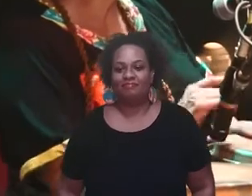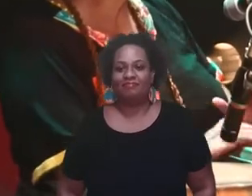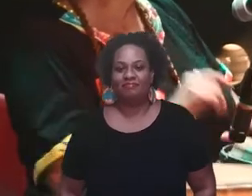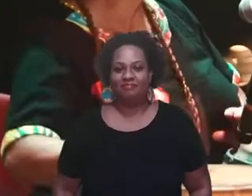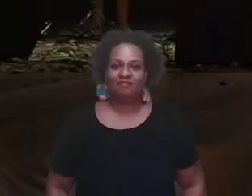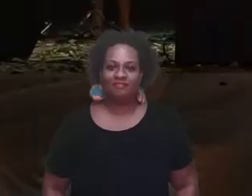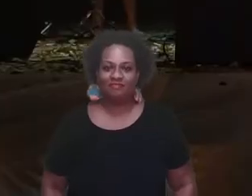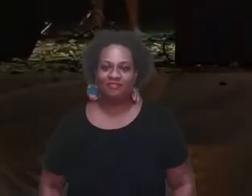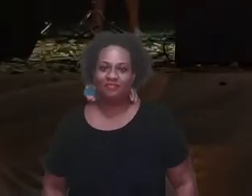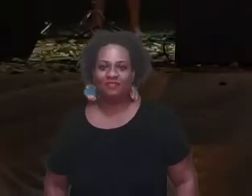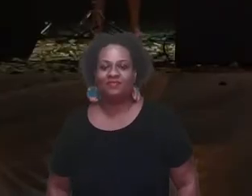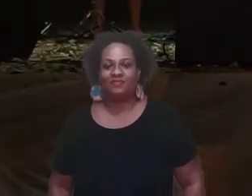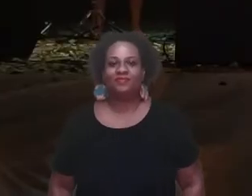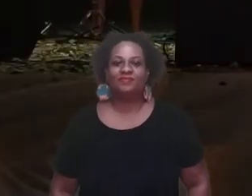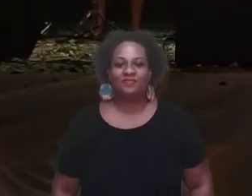e